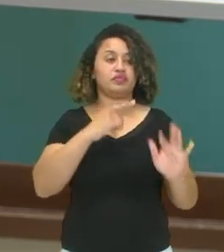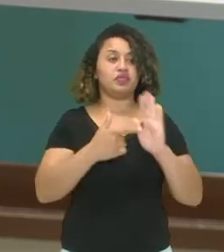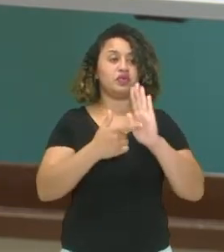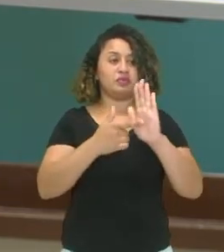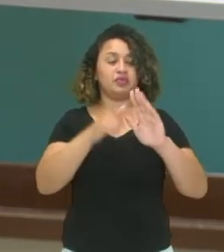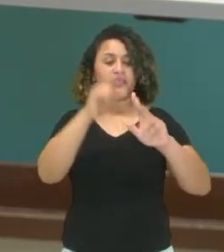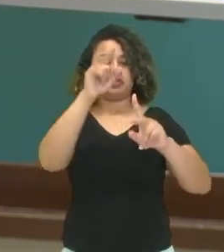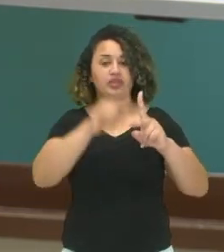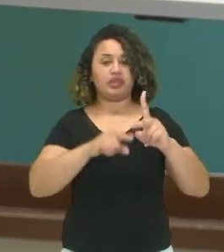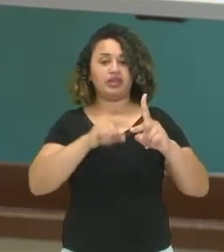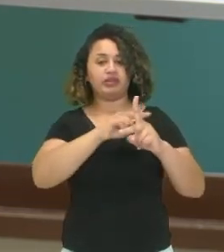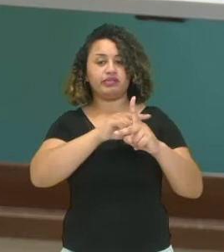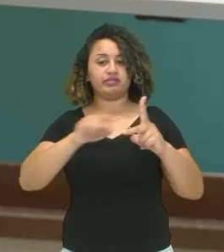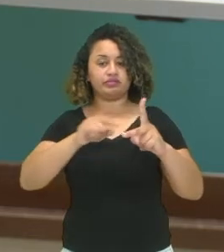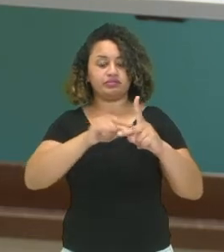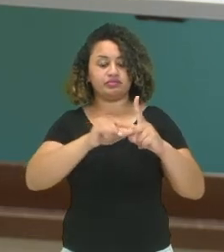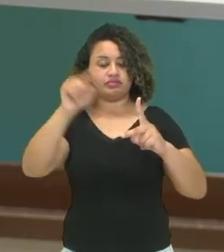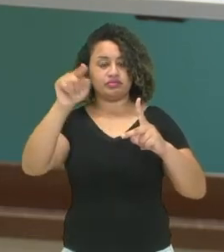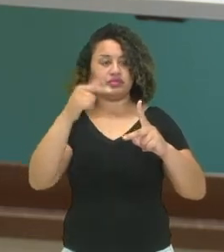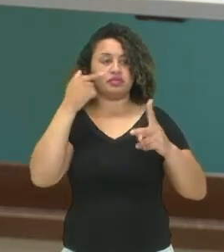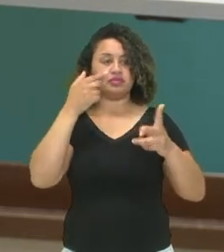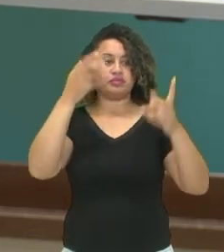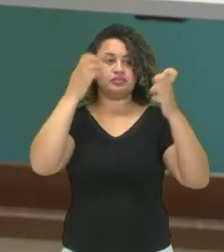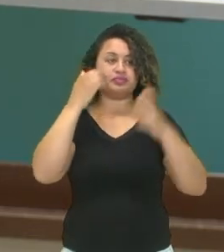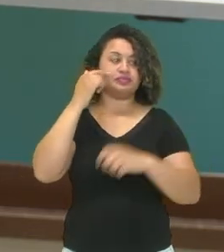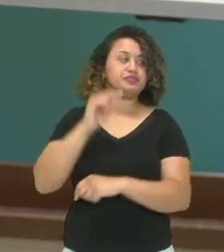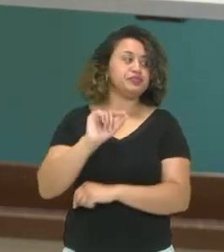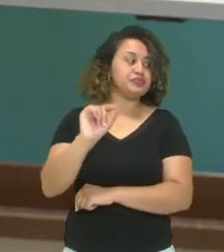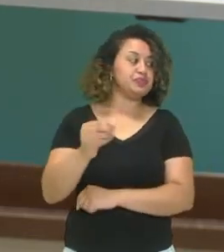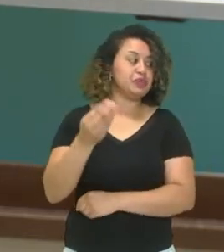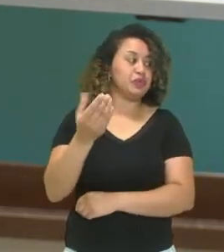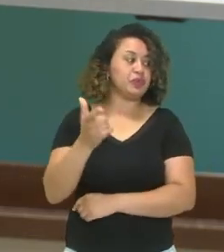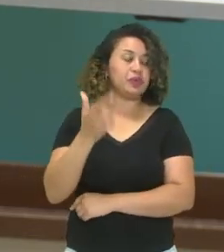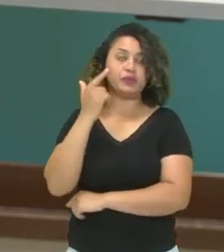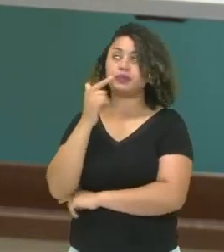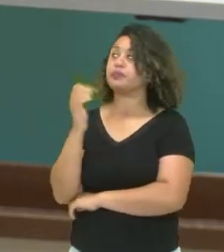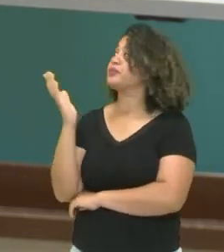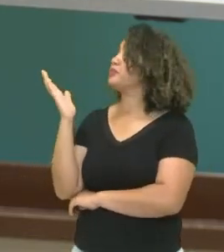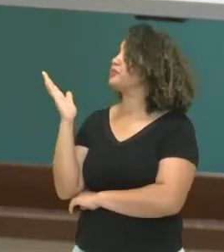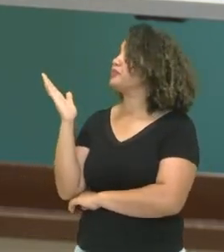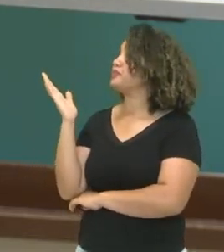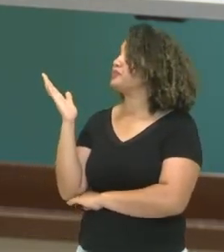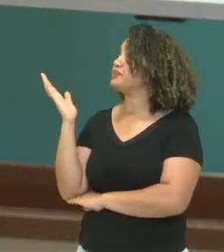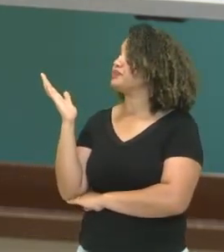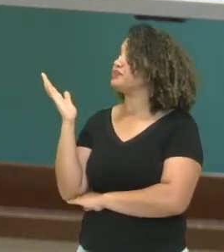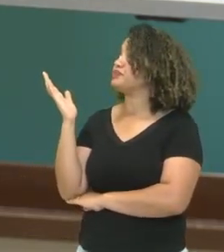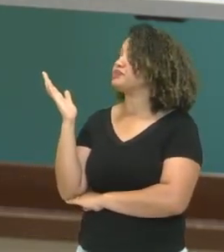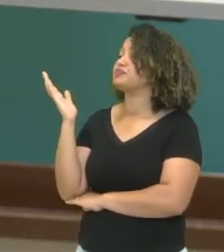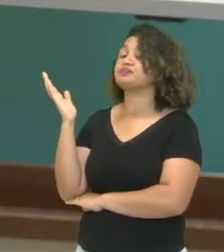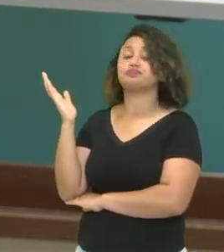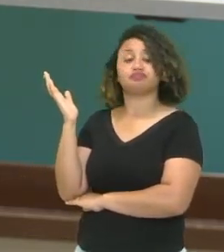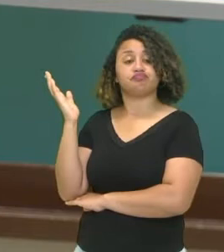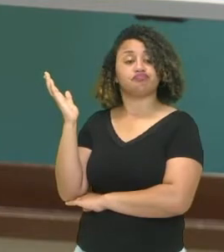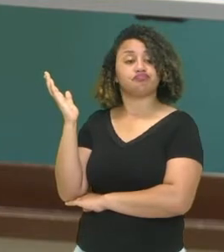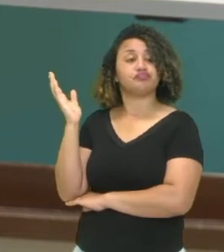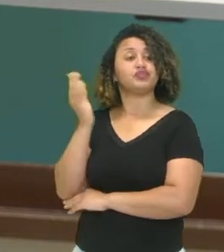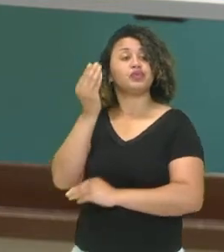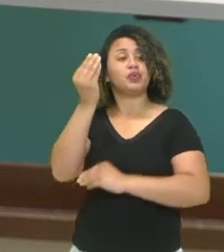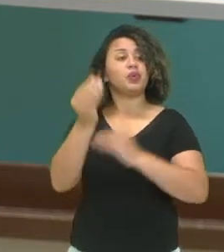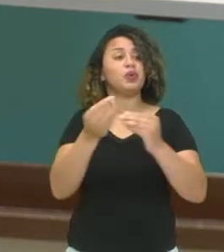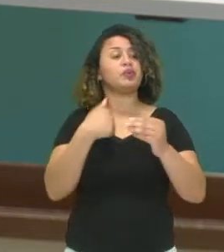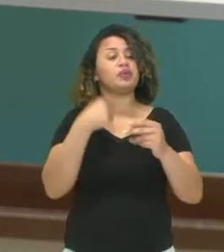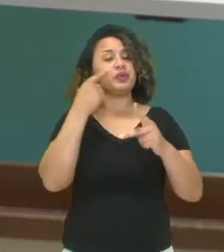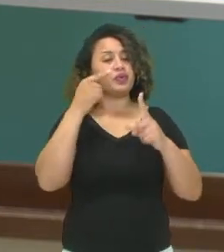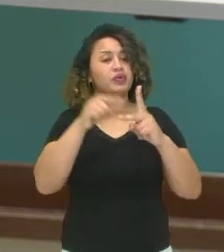plano cartesiano. Então vamos lá. Primeira coisa, respondendo aquela primeira pergunta, como é que a gente determina o ângulo? Aqui em relação ao